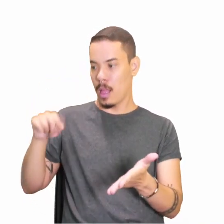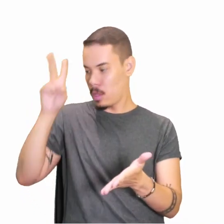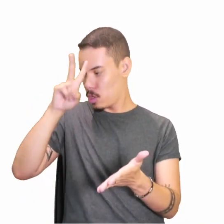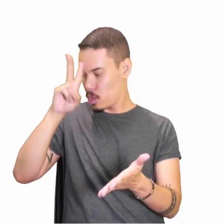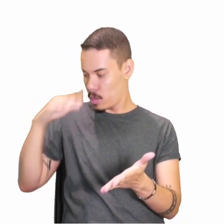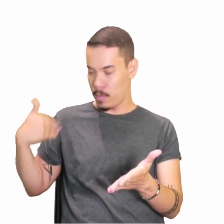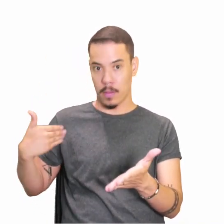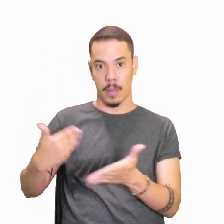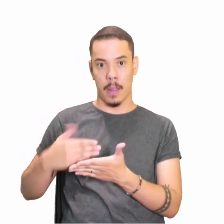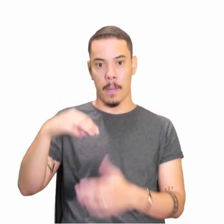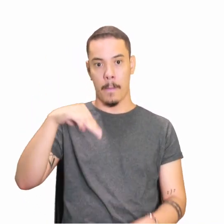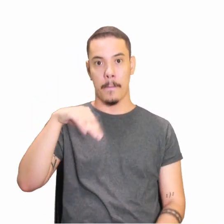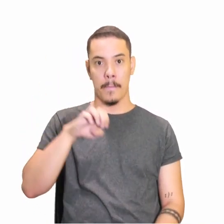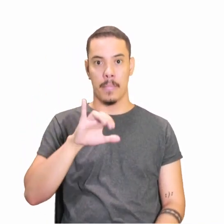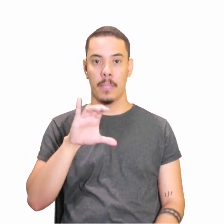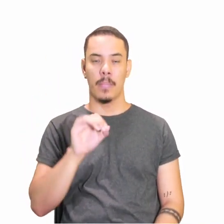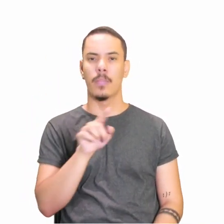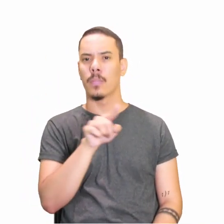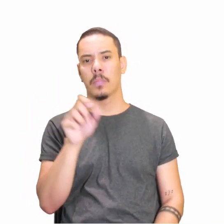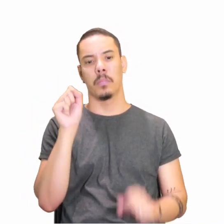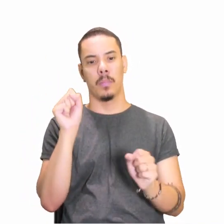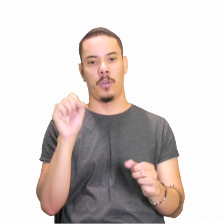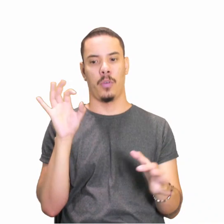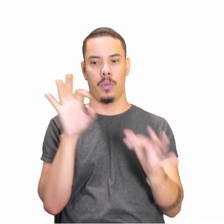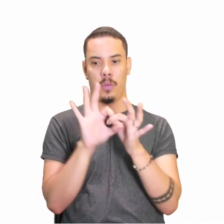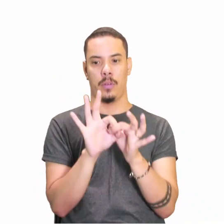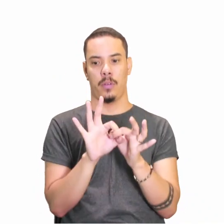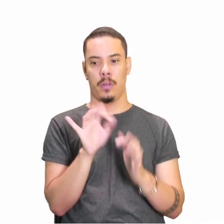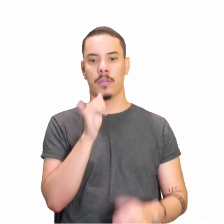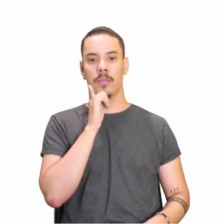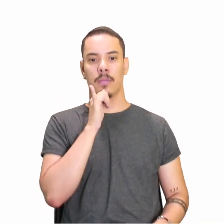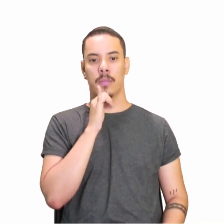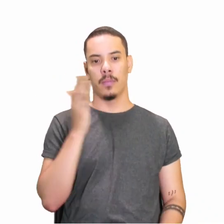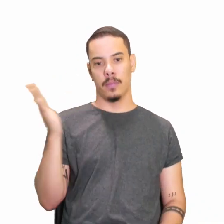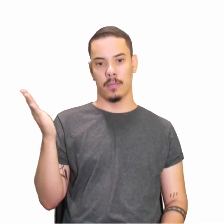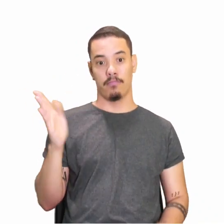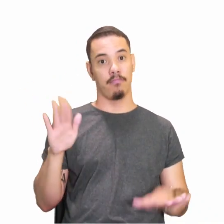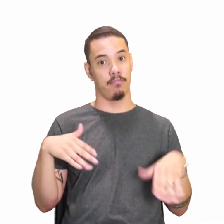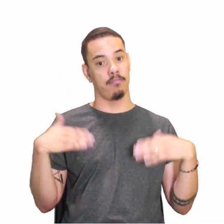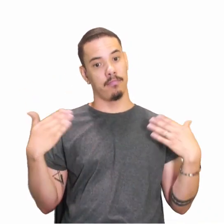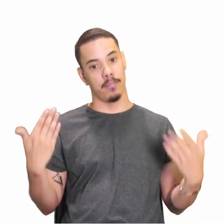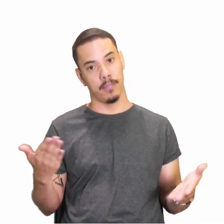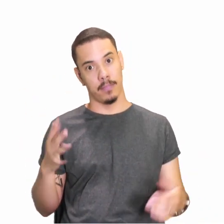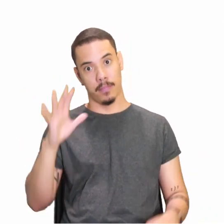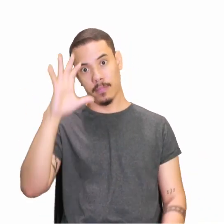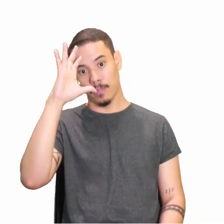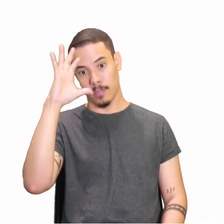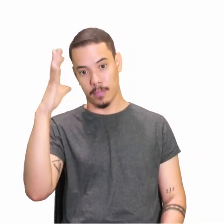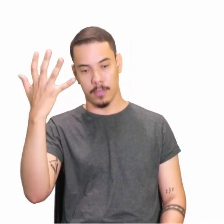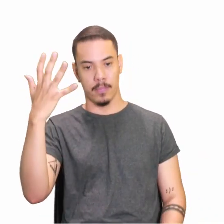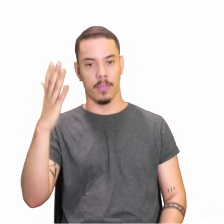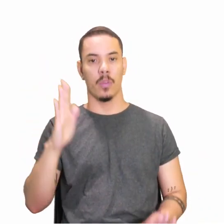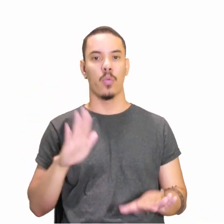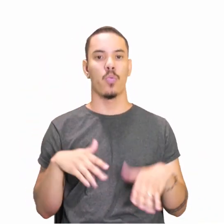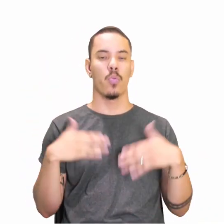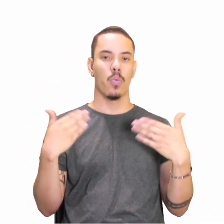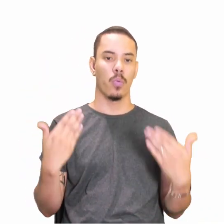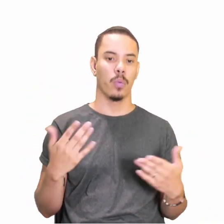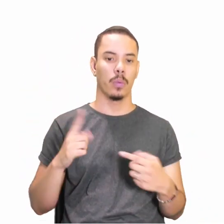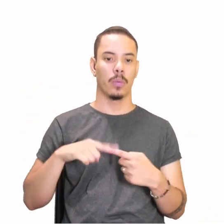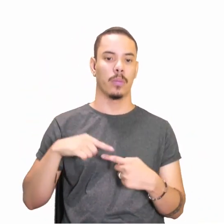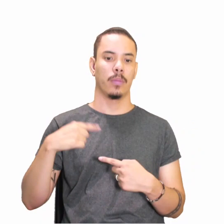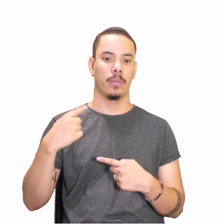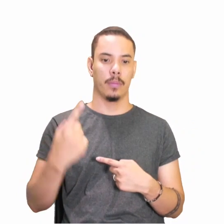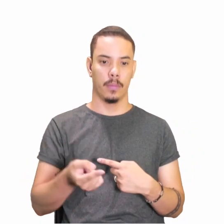você pode começar com esses conectivos, olha só. Então, de repente, quando em